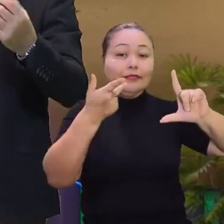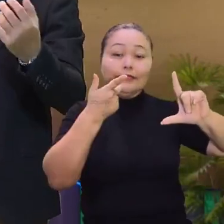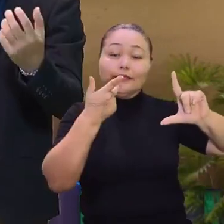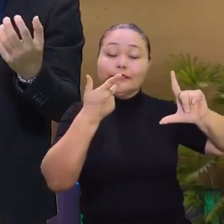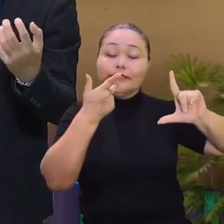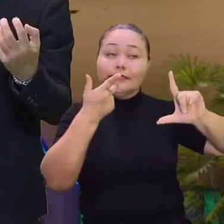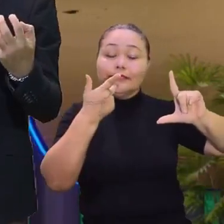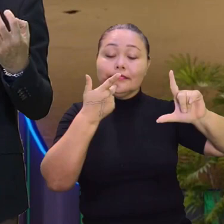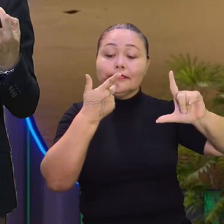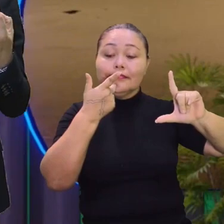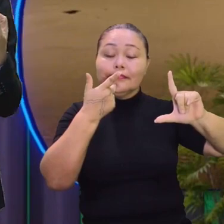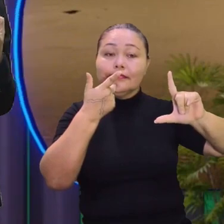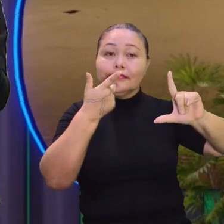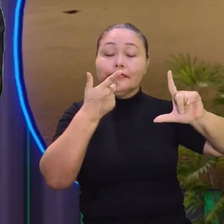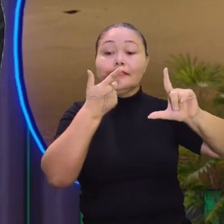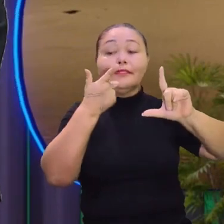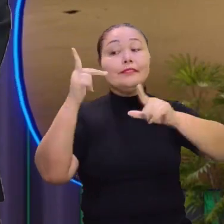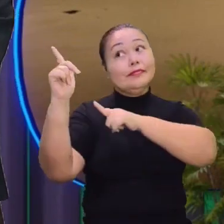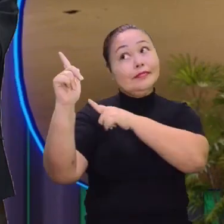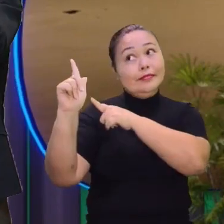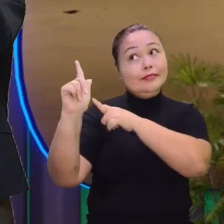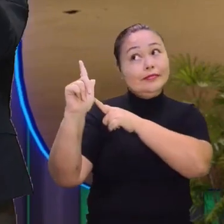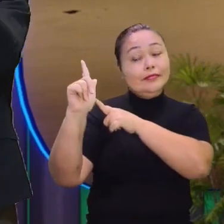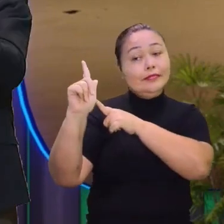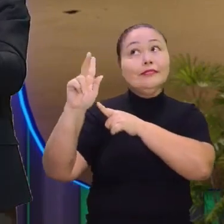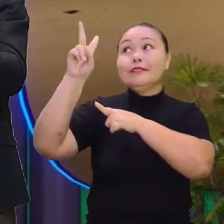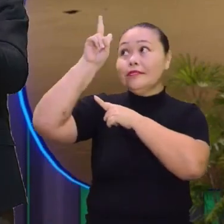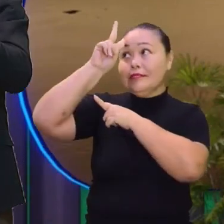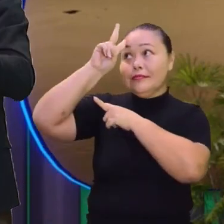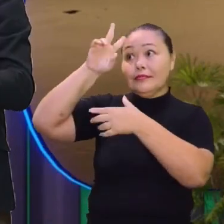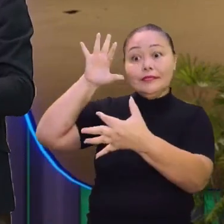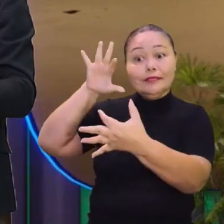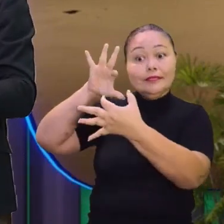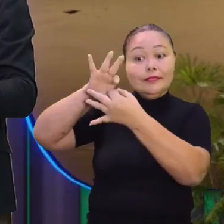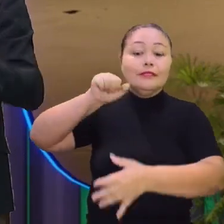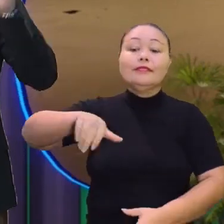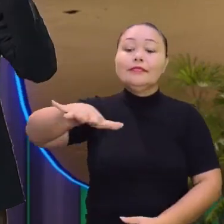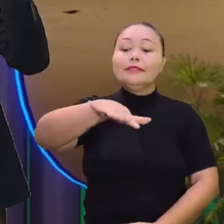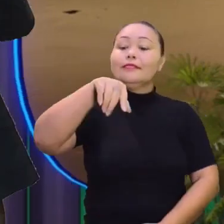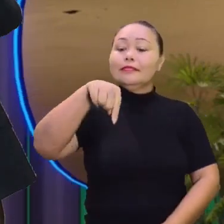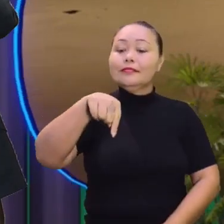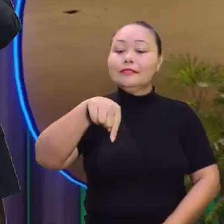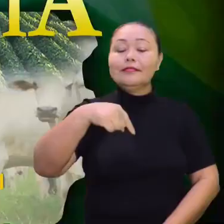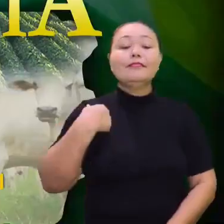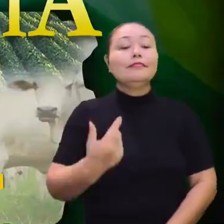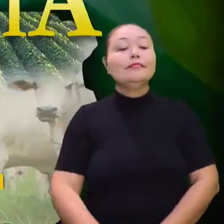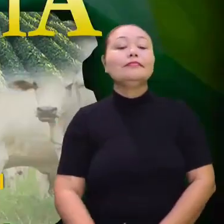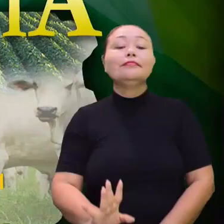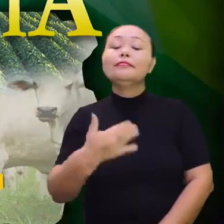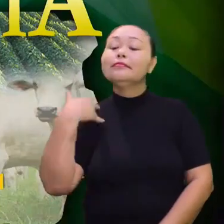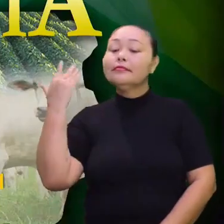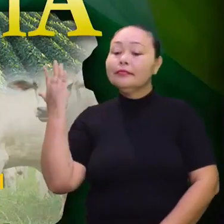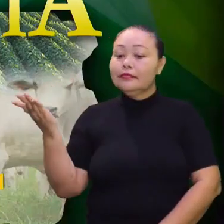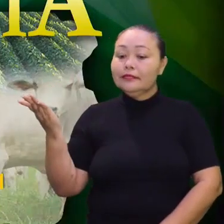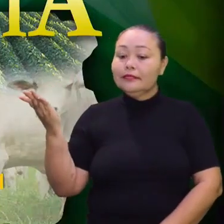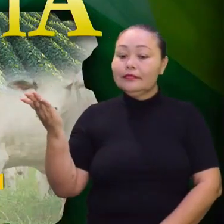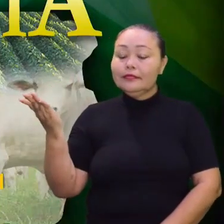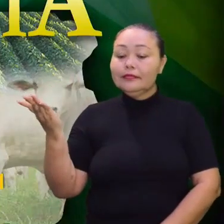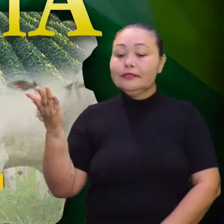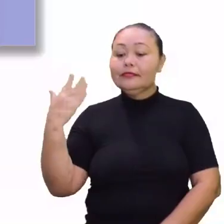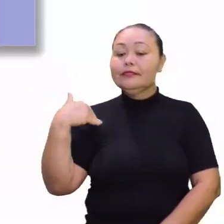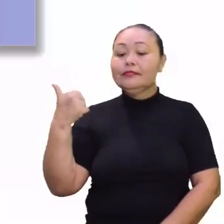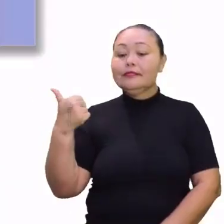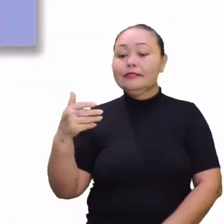falar sobre a questão geográfica e histórica da nossa região. Vamos lá no quadro, meu diretor?